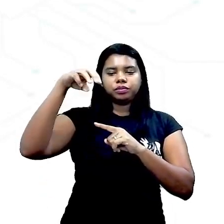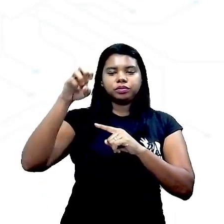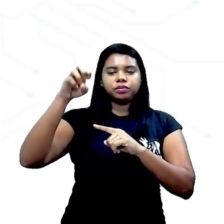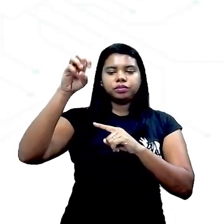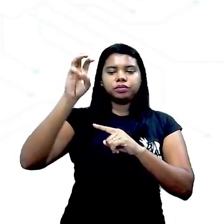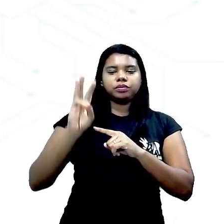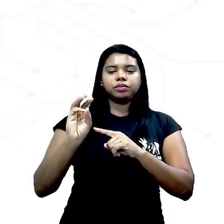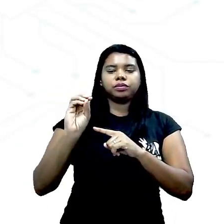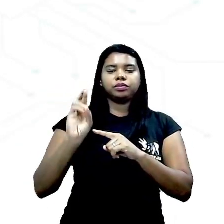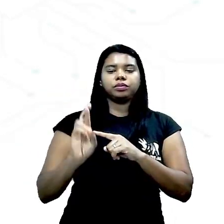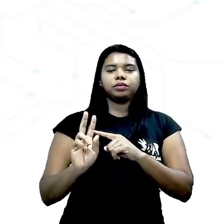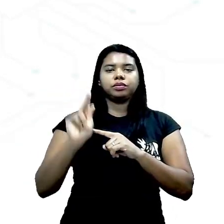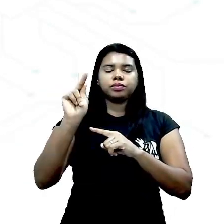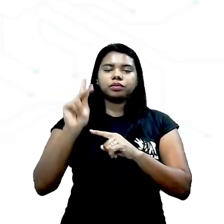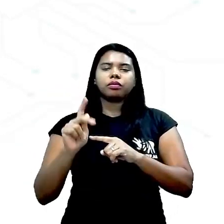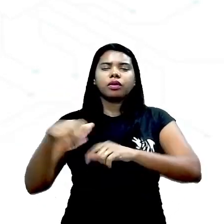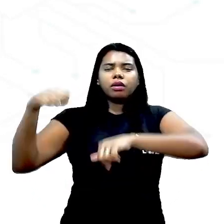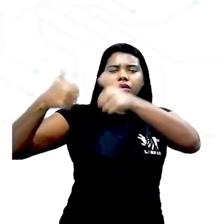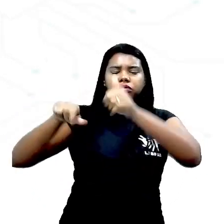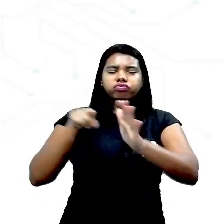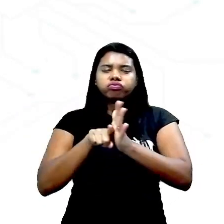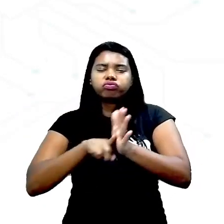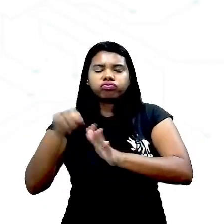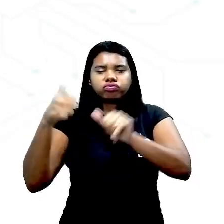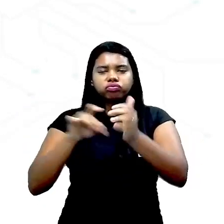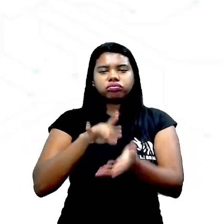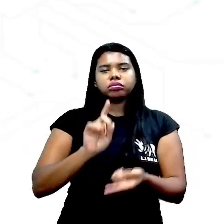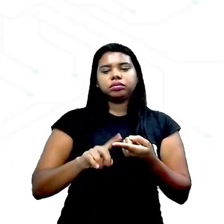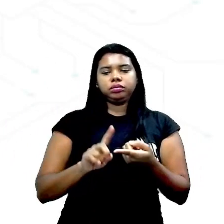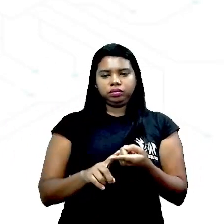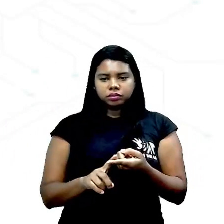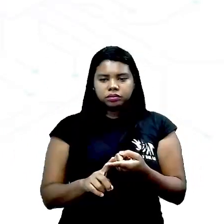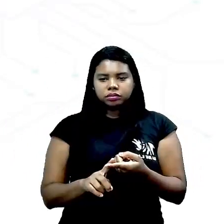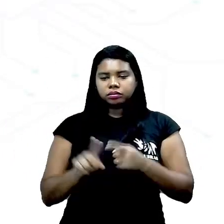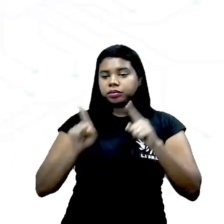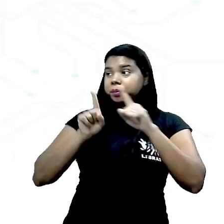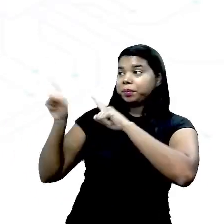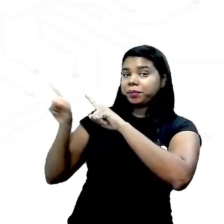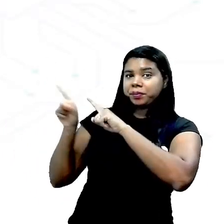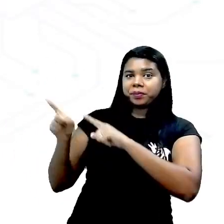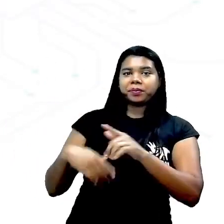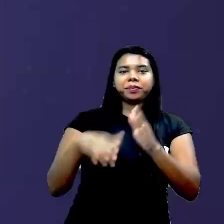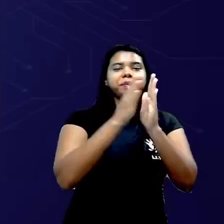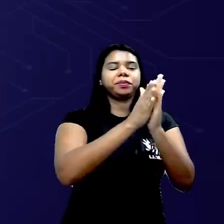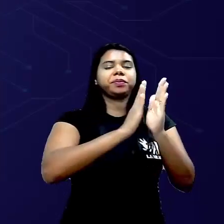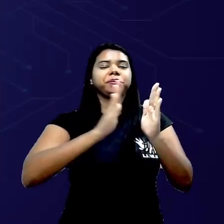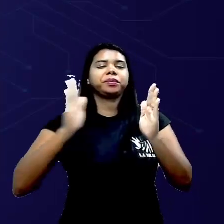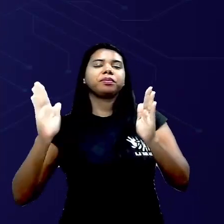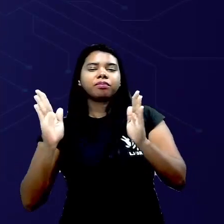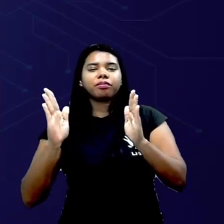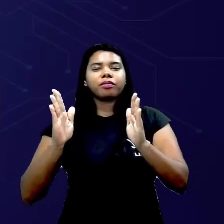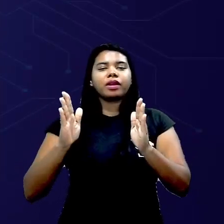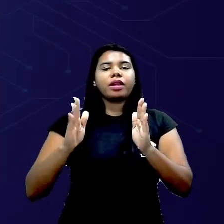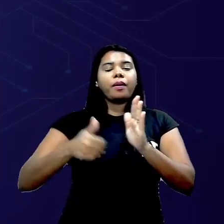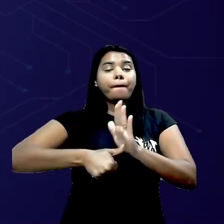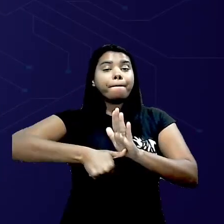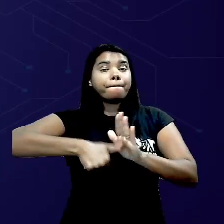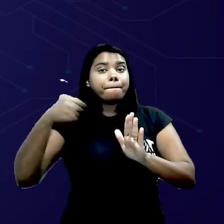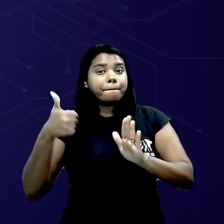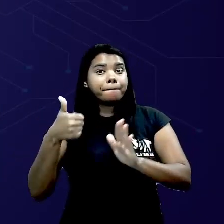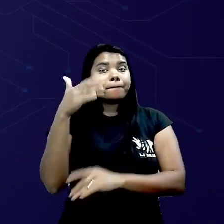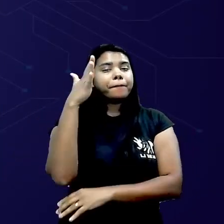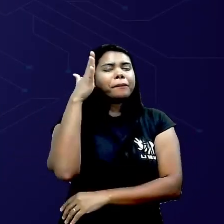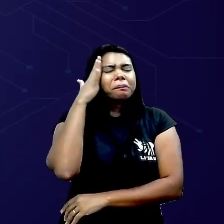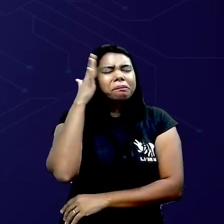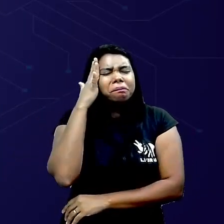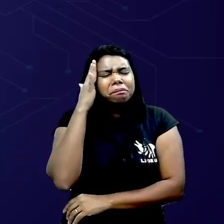vão perceber nas suas pesquisas entre framework e biblioteca, tá? Primeiro a gente precisa entender